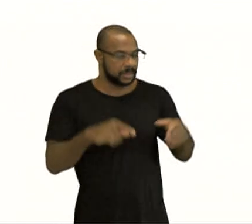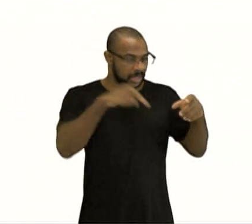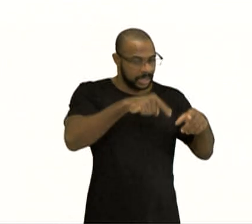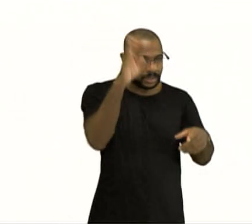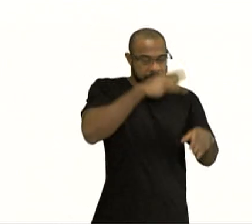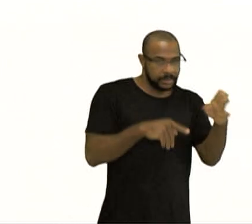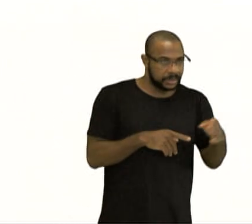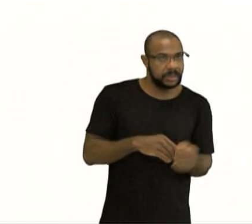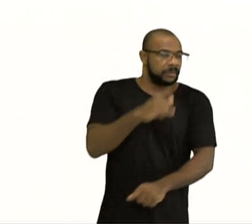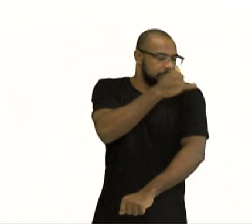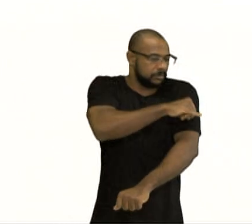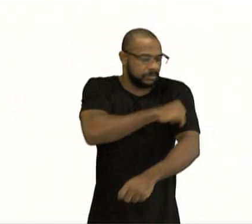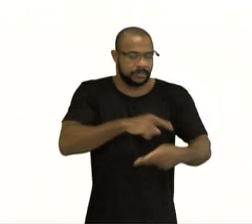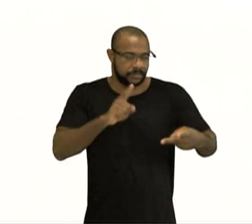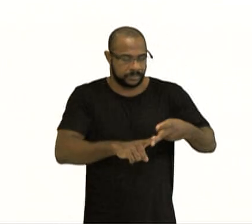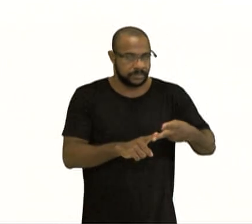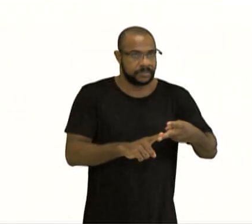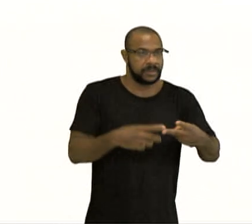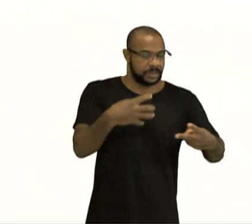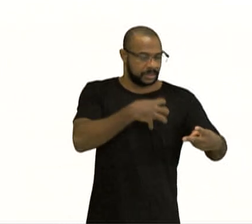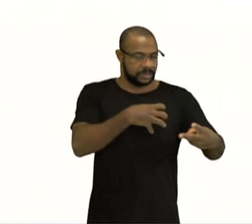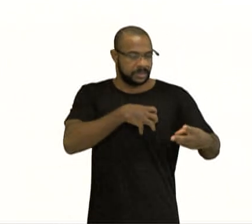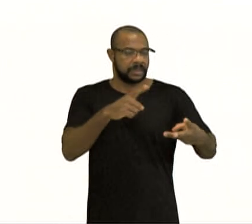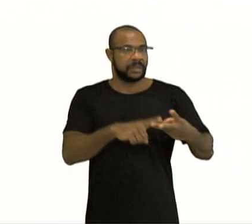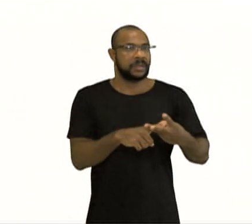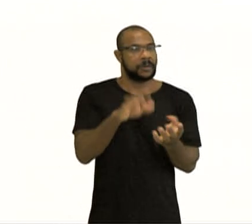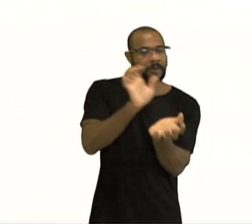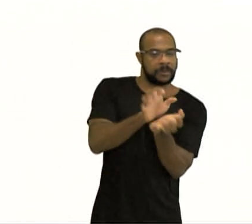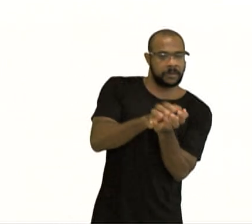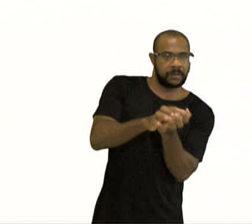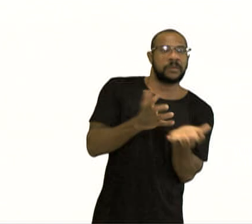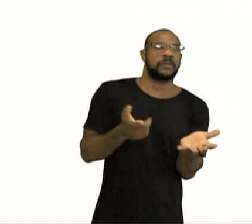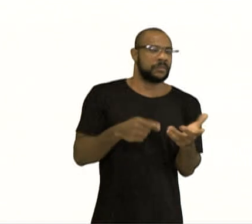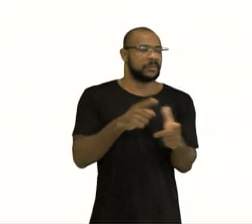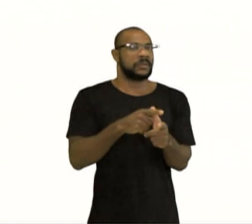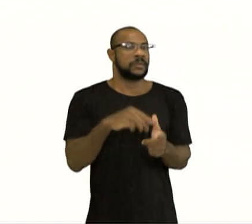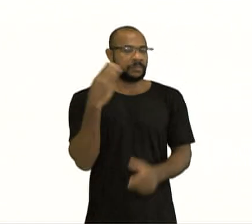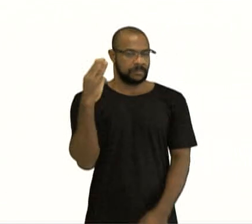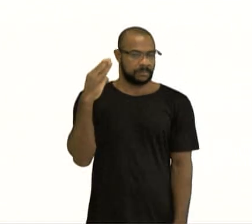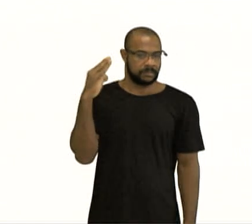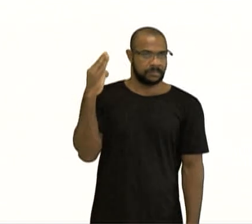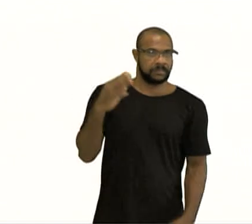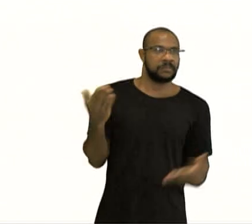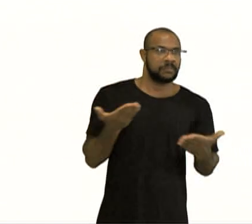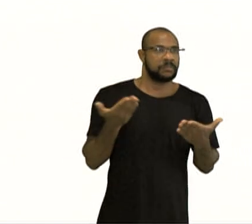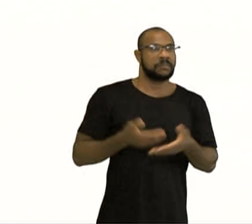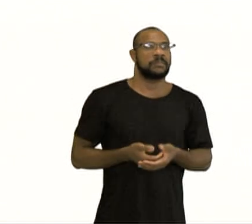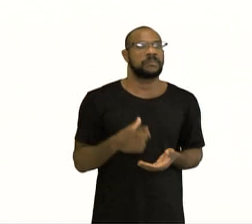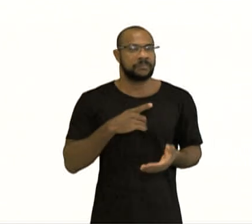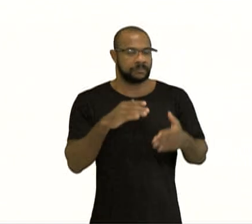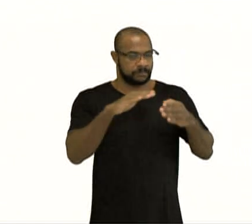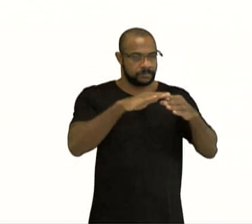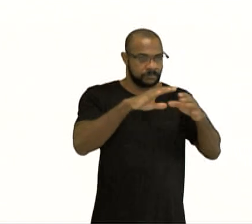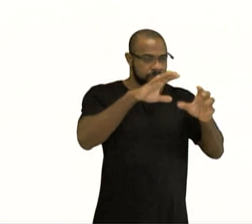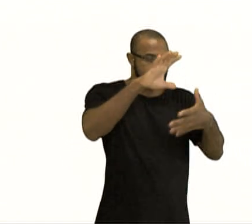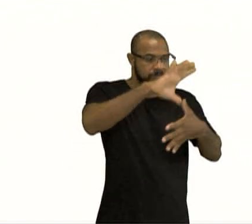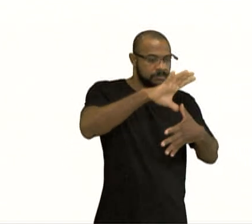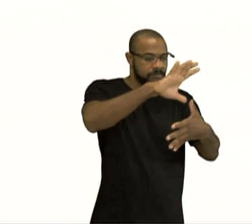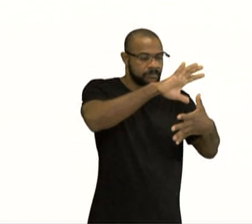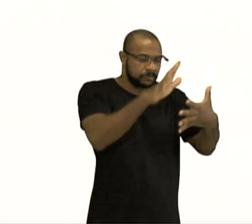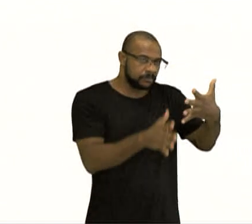Janeiro, cidade de Salvador, Recife, em Pernambuco, e São Luís, que até então,